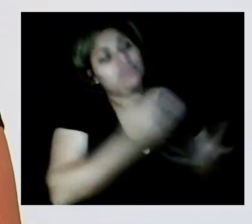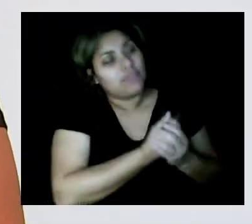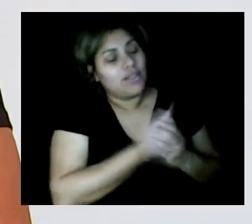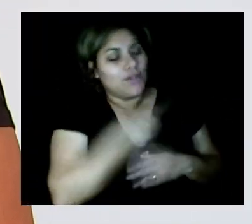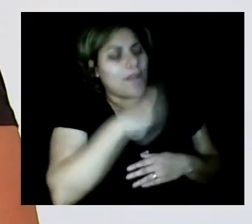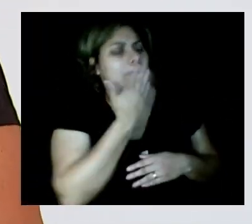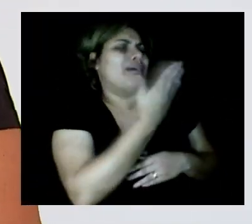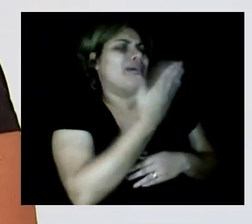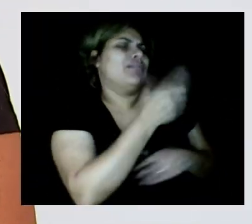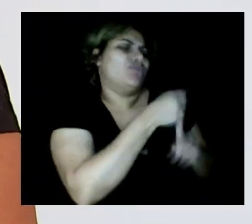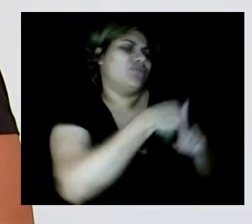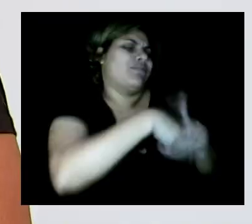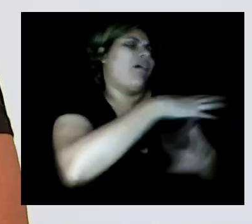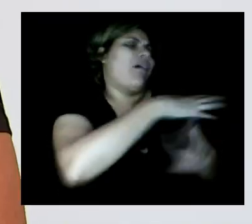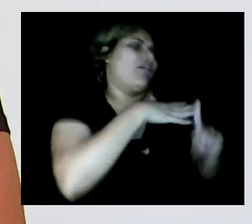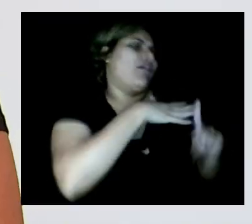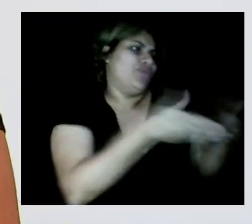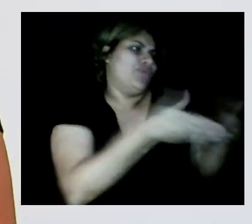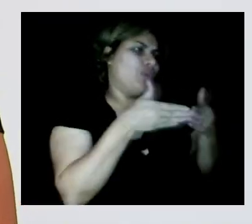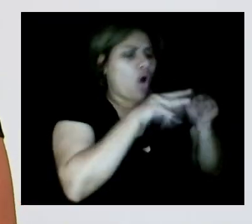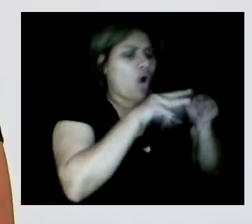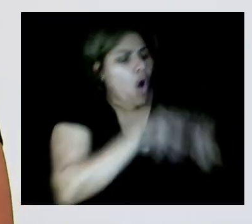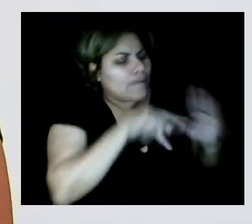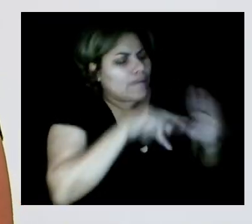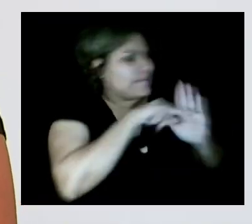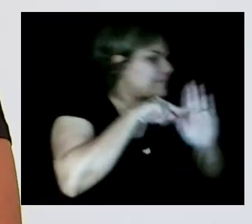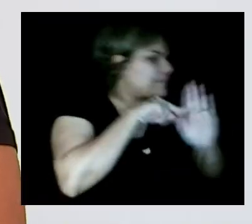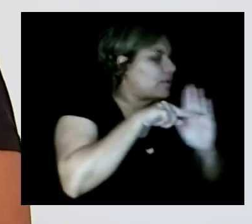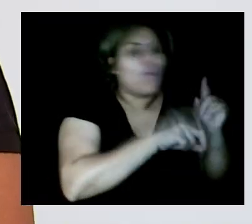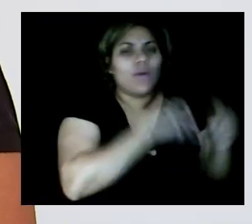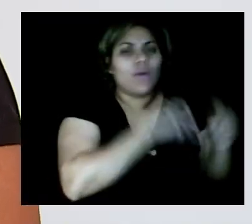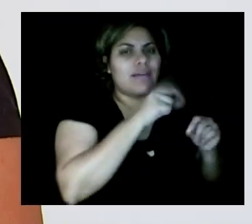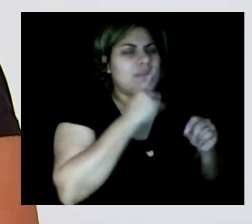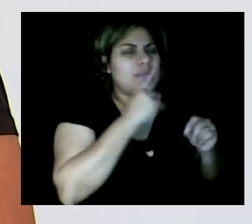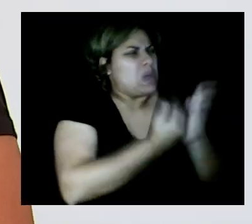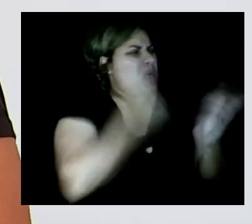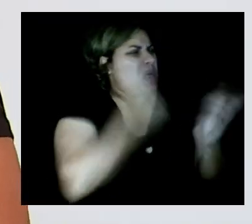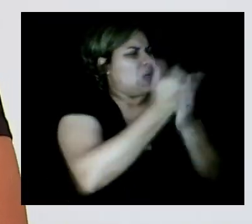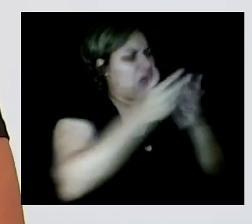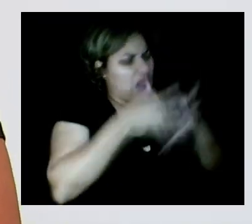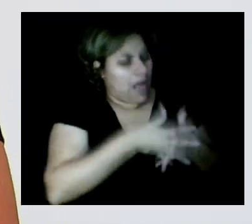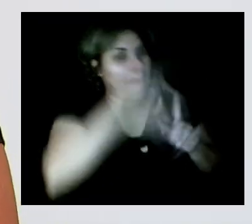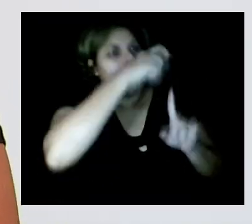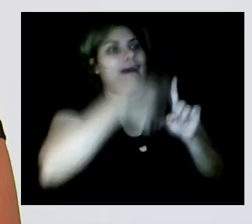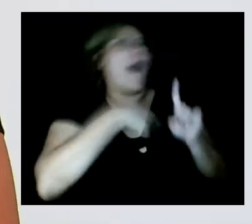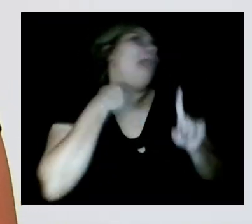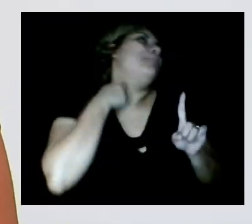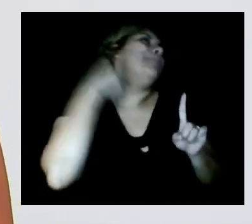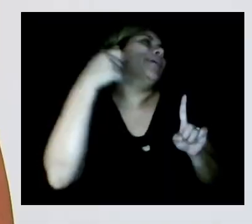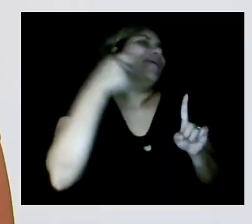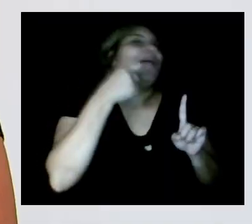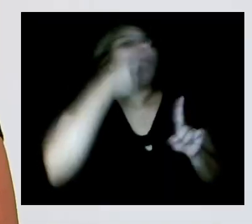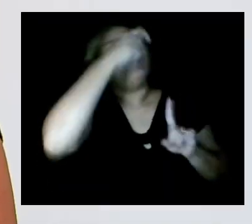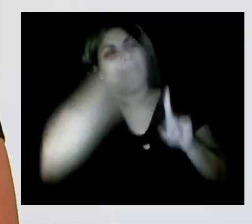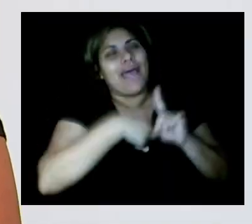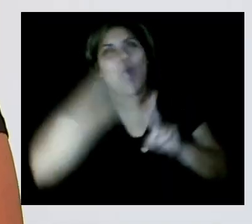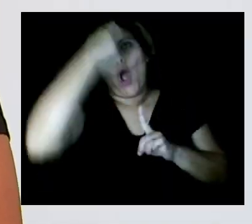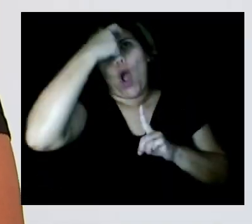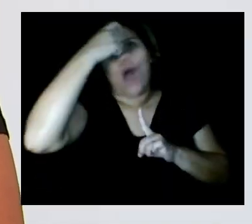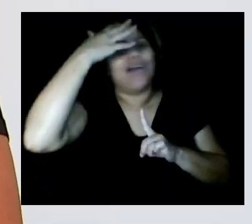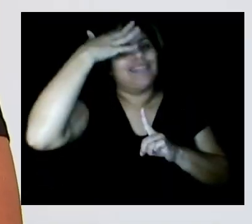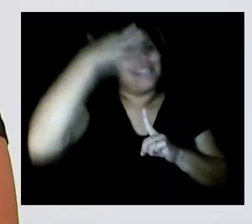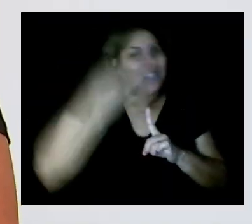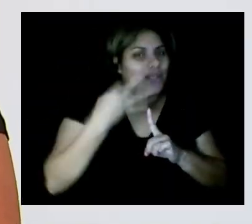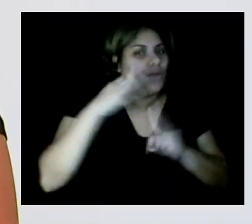ter um olhar não tão complexo, só no mês de abril, que é o mês da conscientização, mas todos os meses.